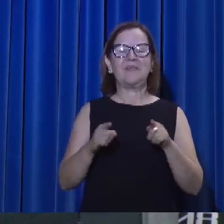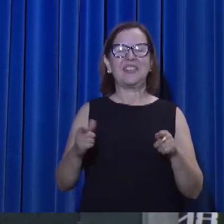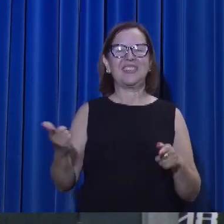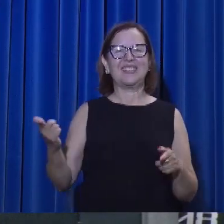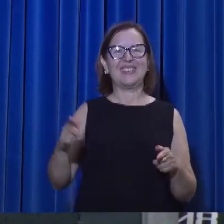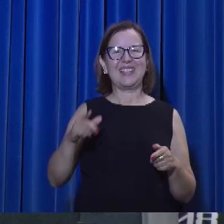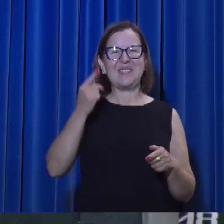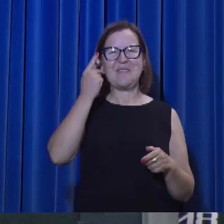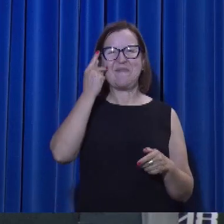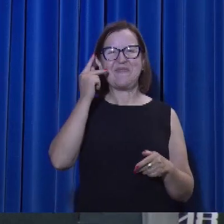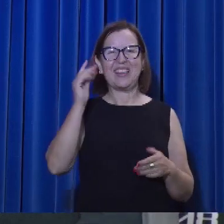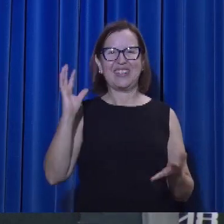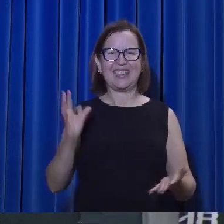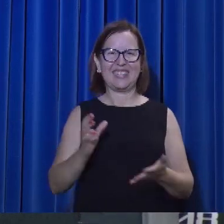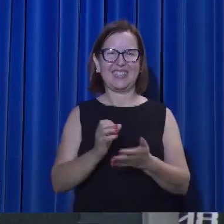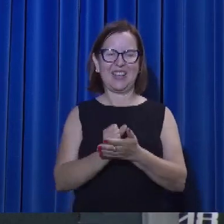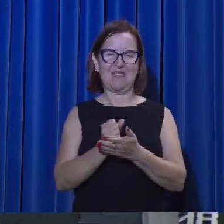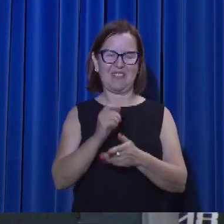seus pecados.